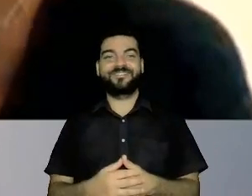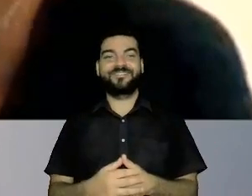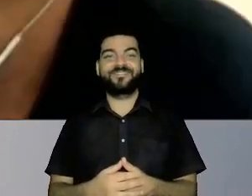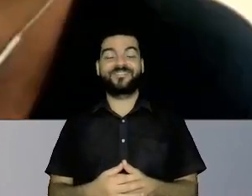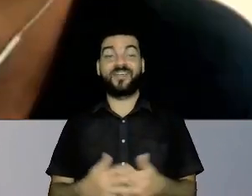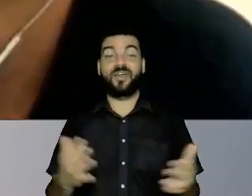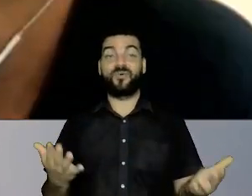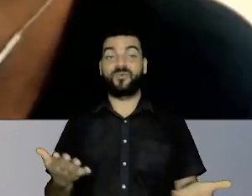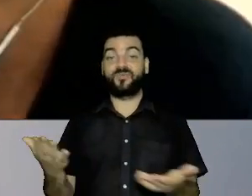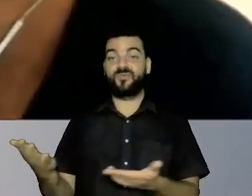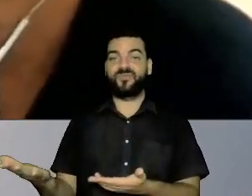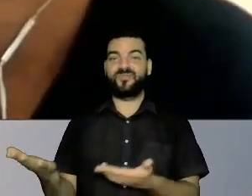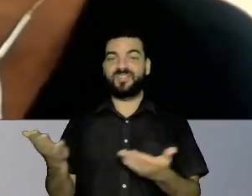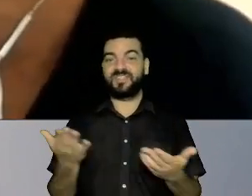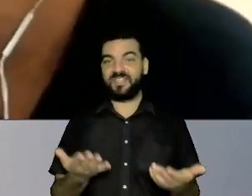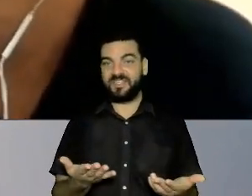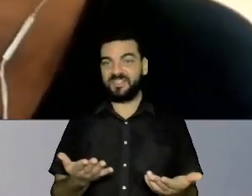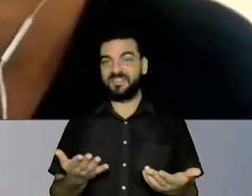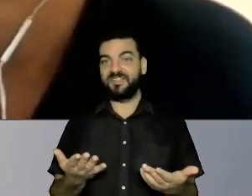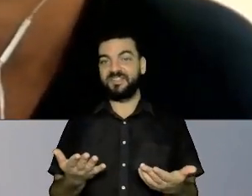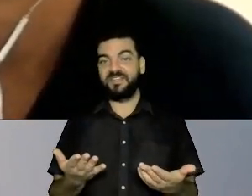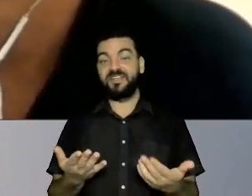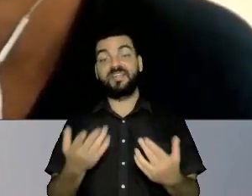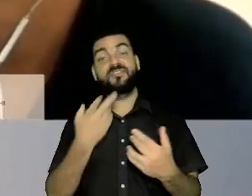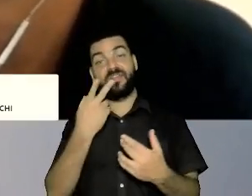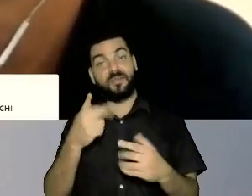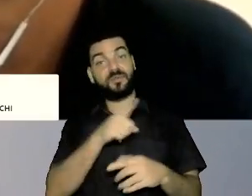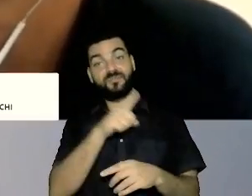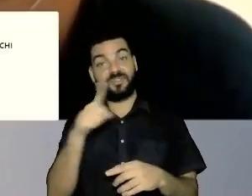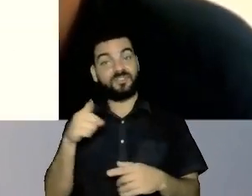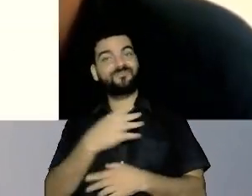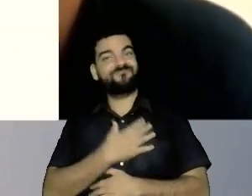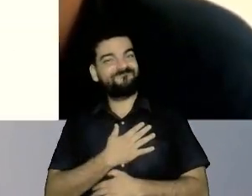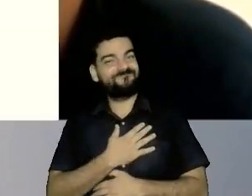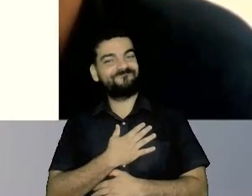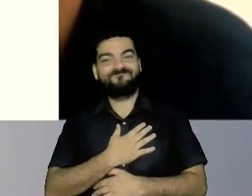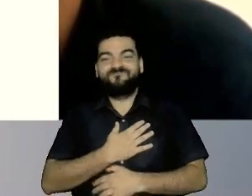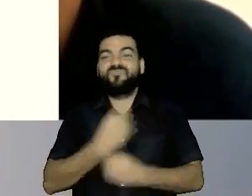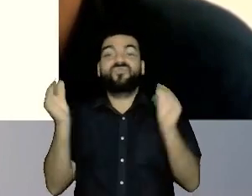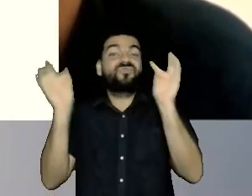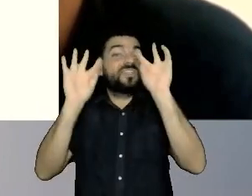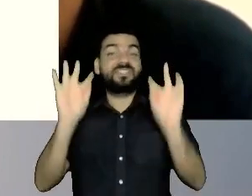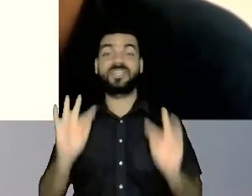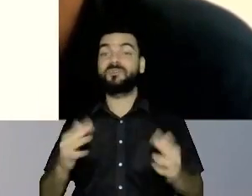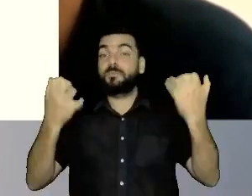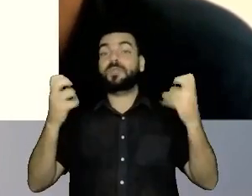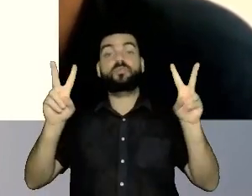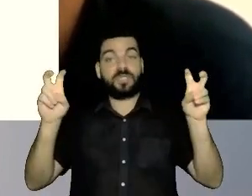então, reiterar minha felicidade de estar aqui desnudando estereótipos,